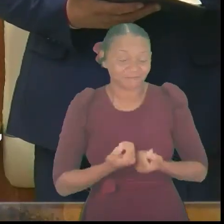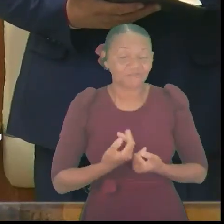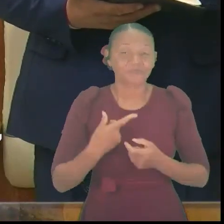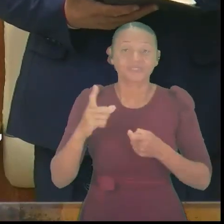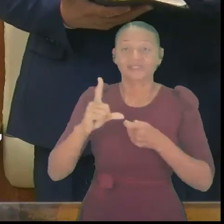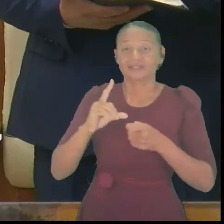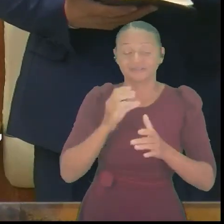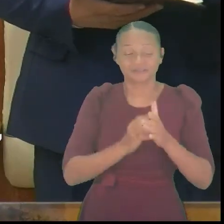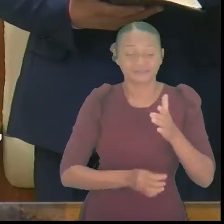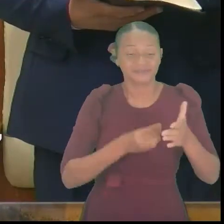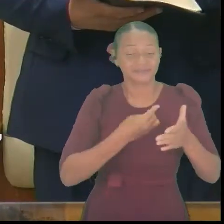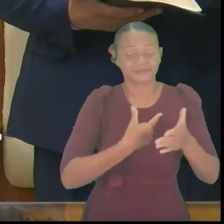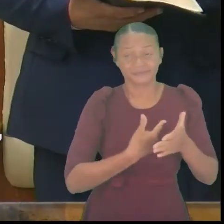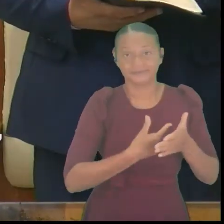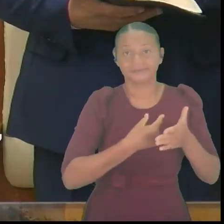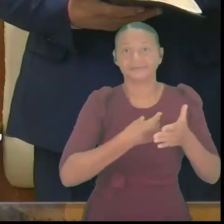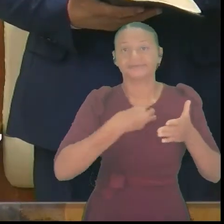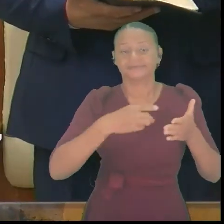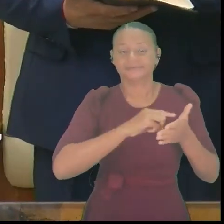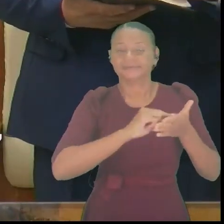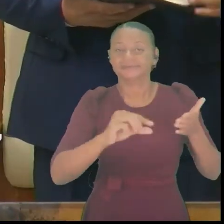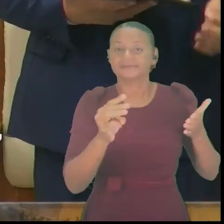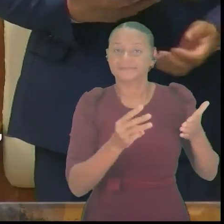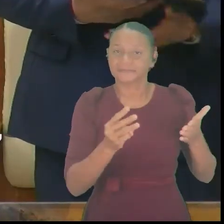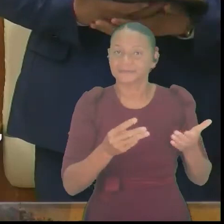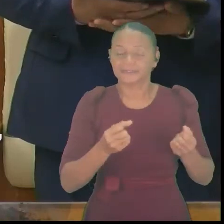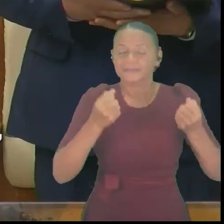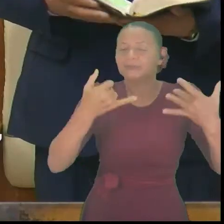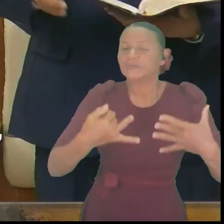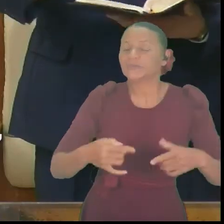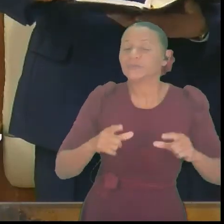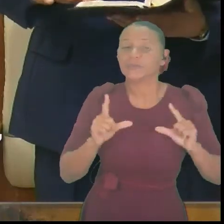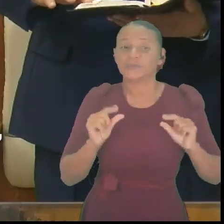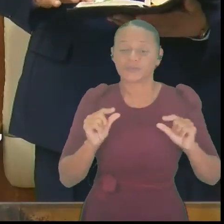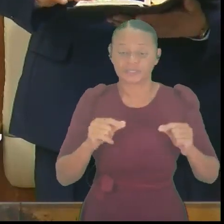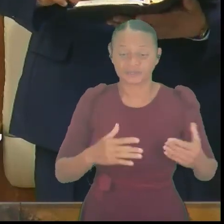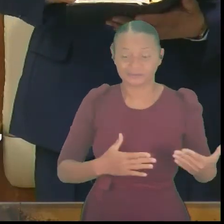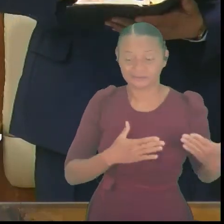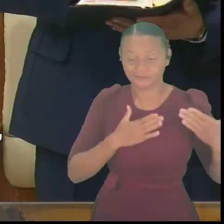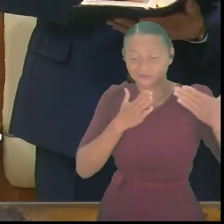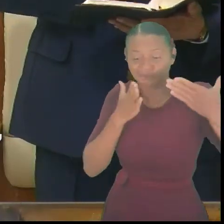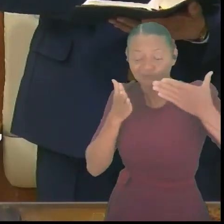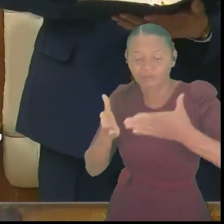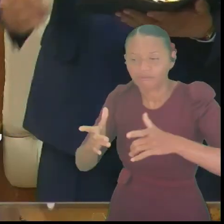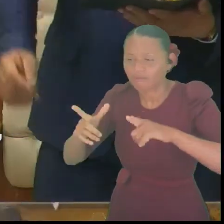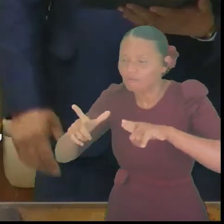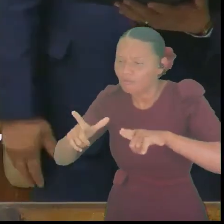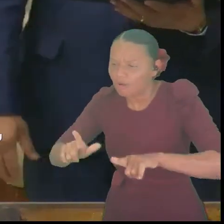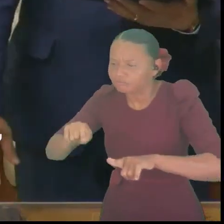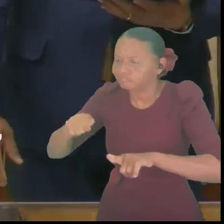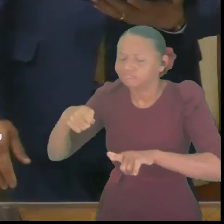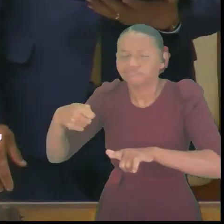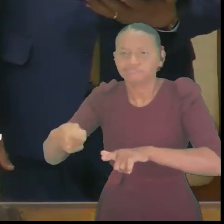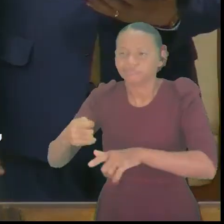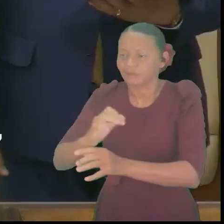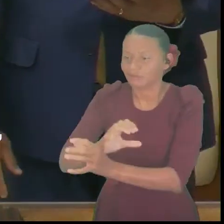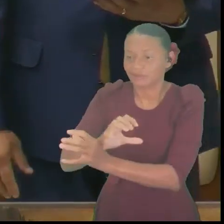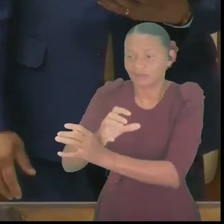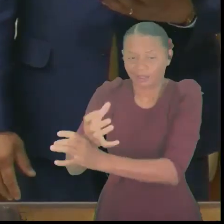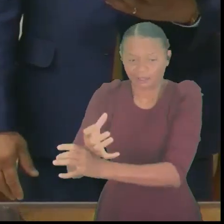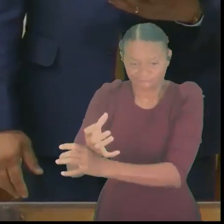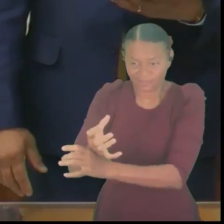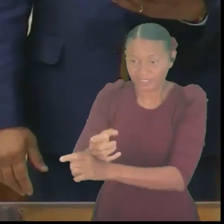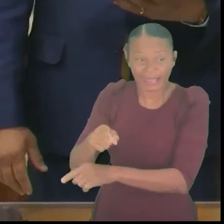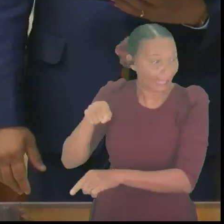a seguir, diz assim: E quando chegaram ao lugar chamado A Caveira, ali o crucificaram, e